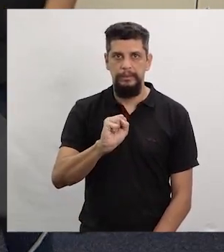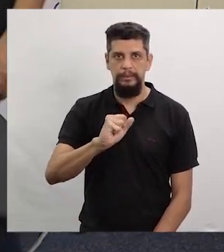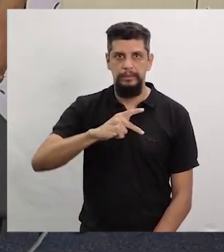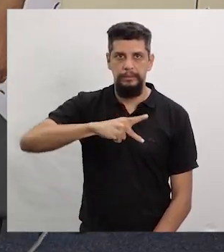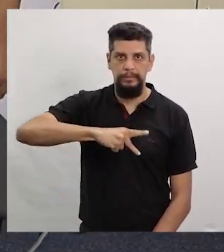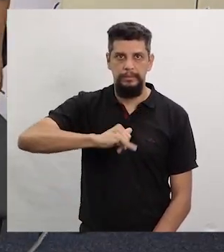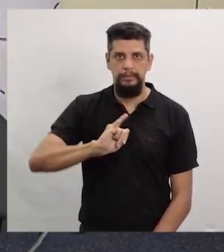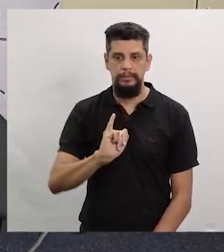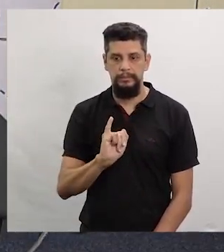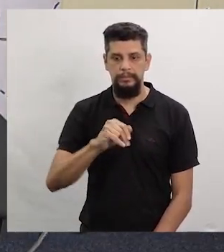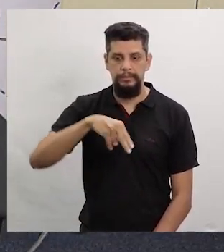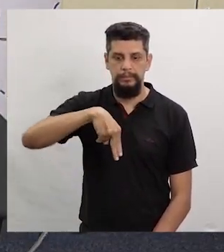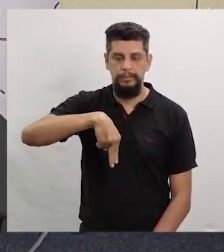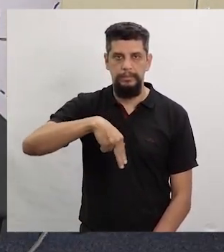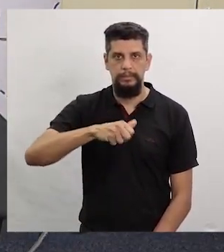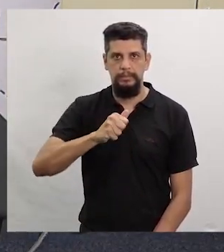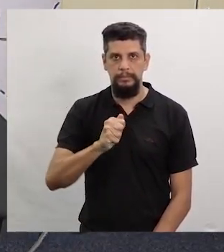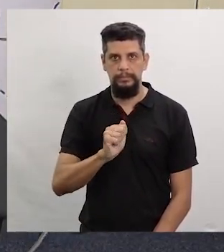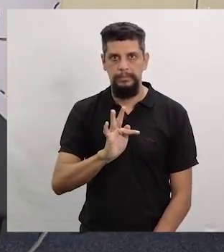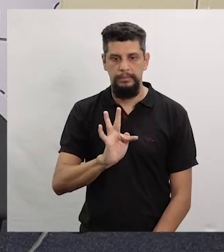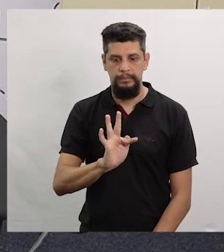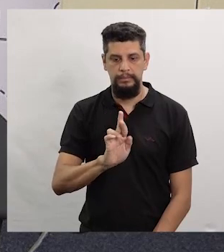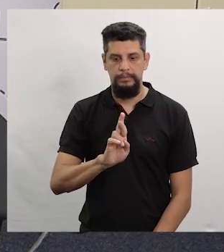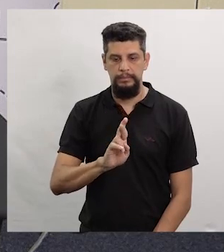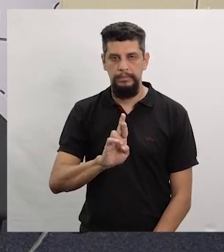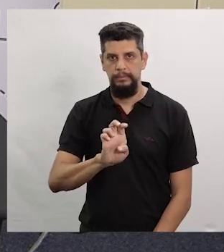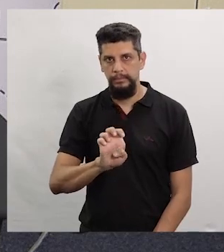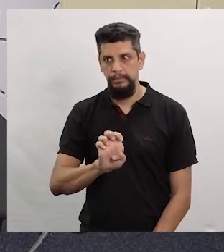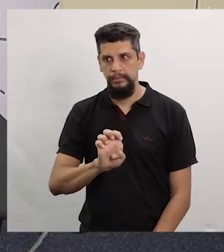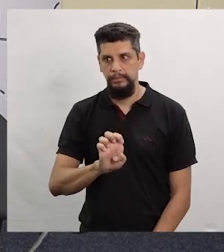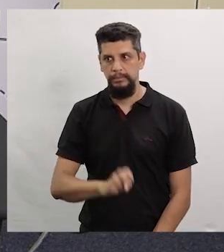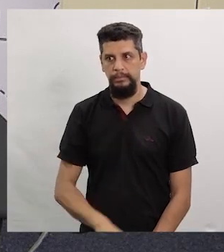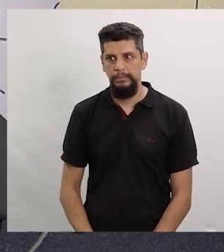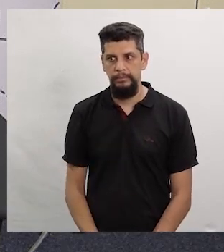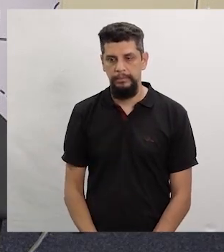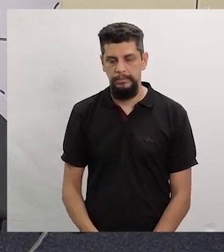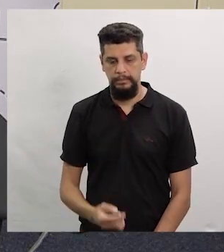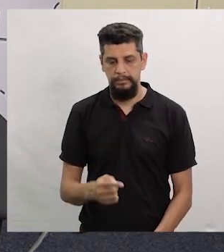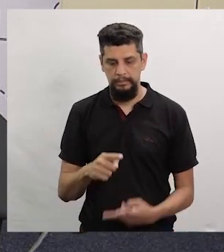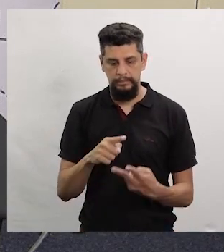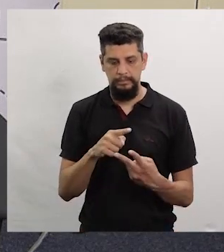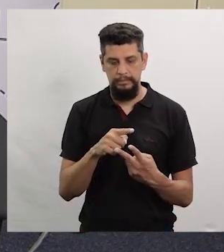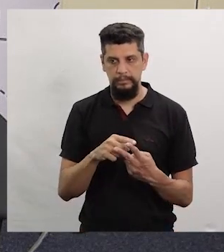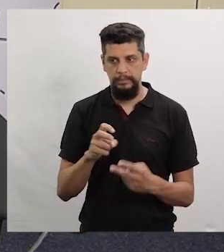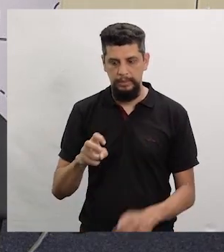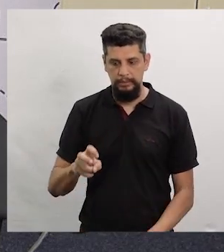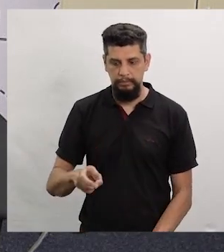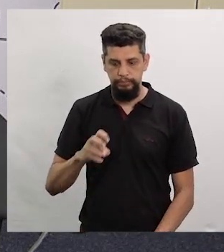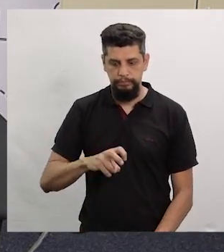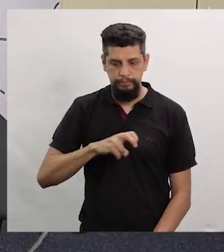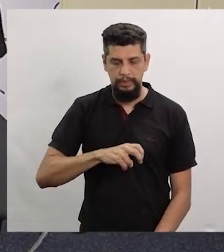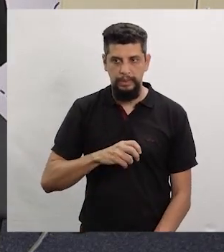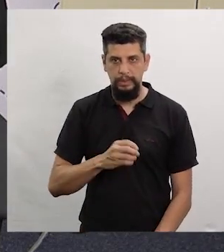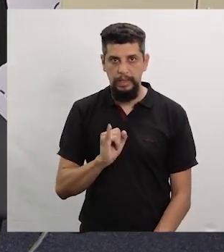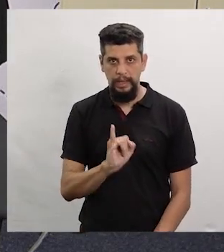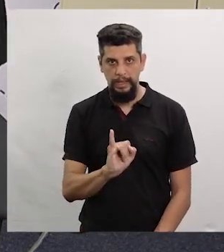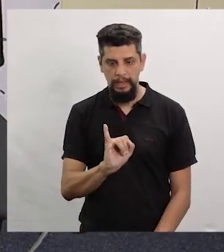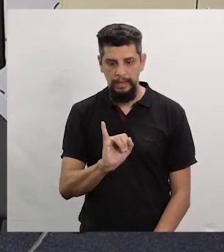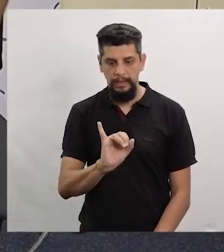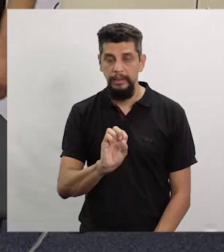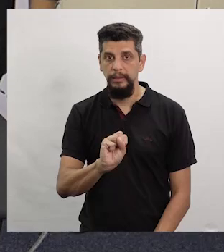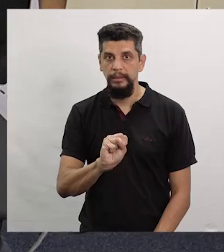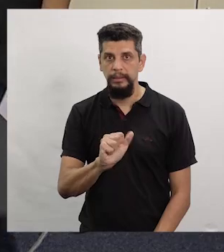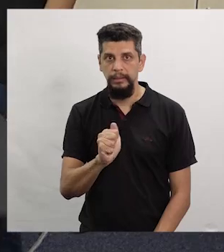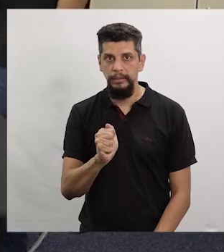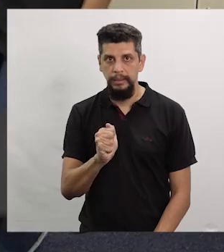Hum muito bem aham então uma duas casas ganhou a Isa chegou